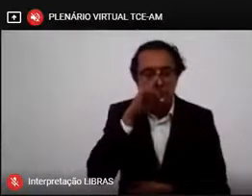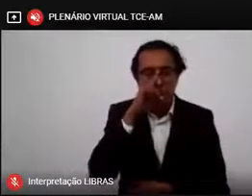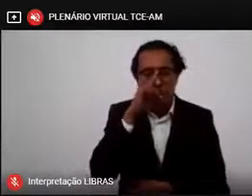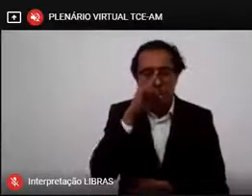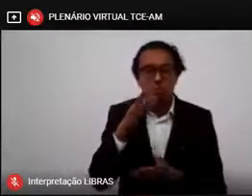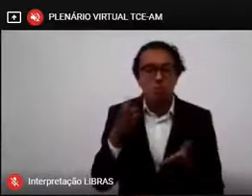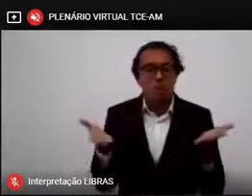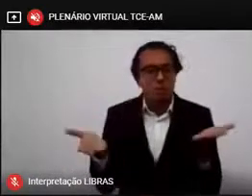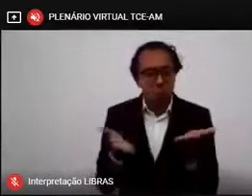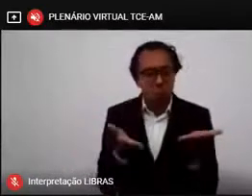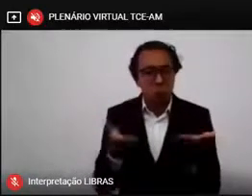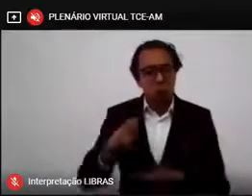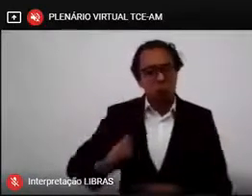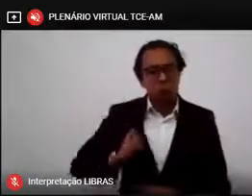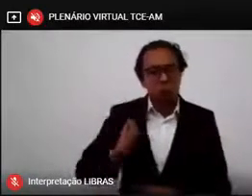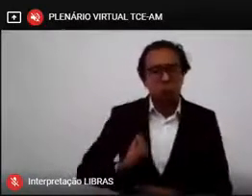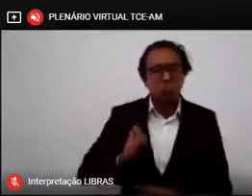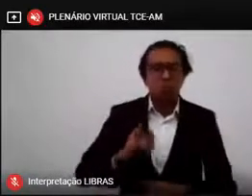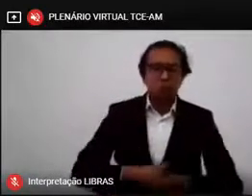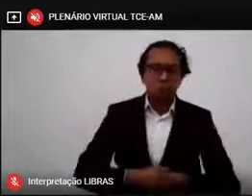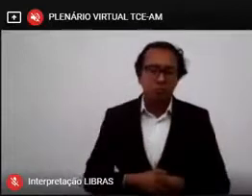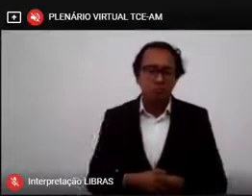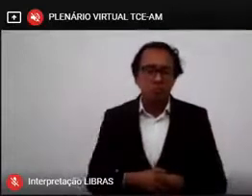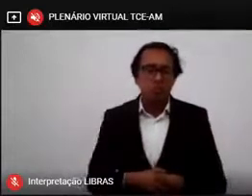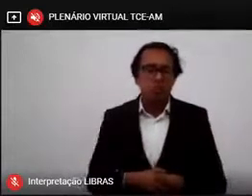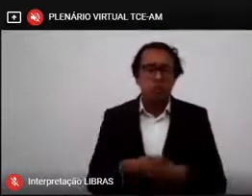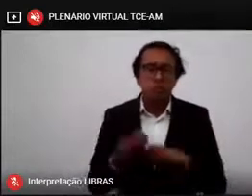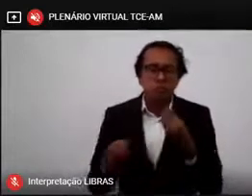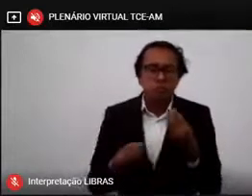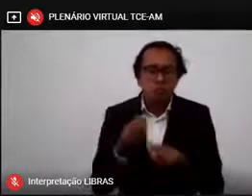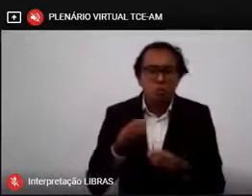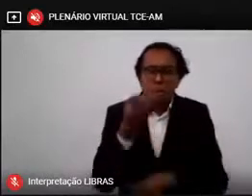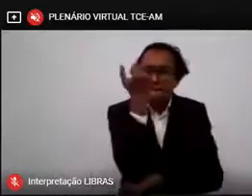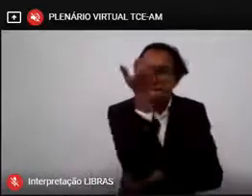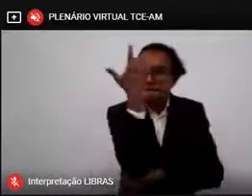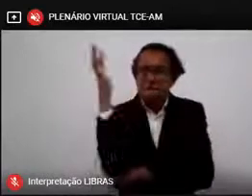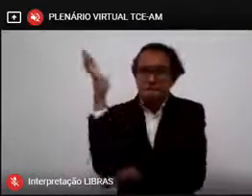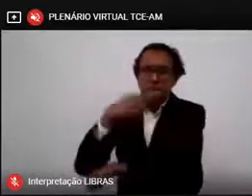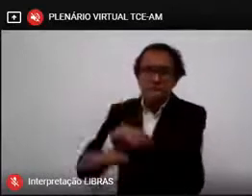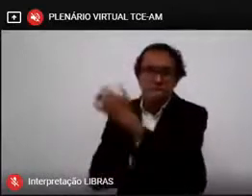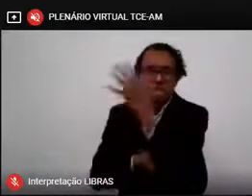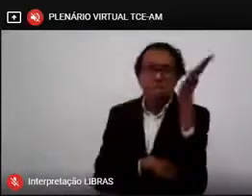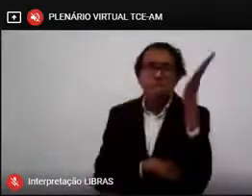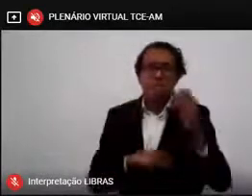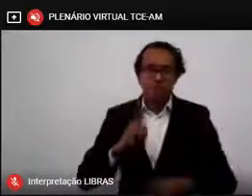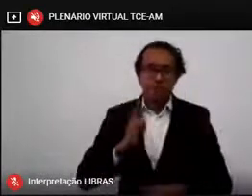quão perto de um ponto de não retorno a floresta amazônica está.